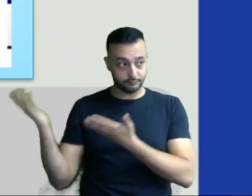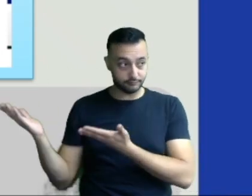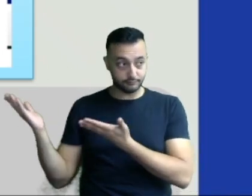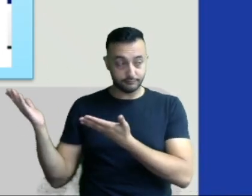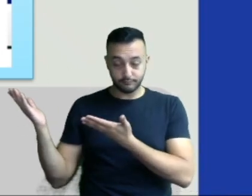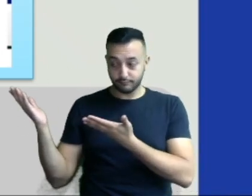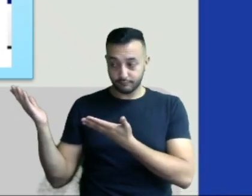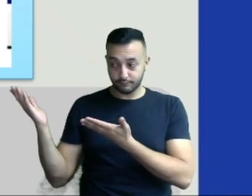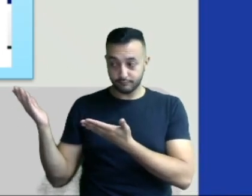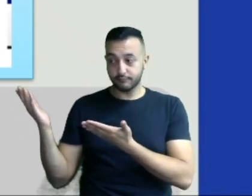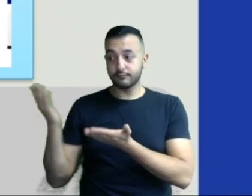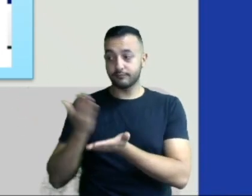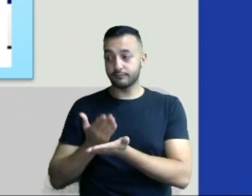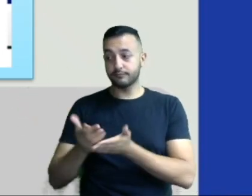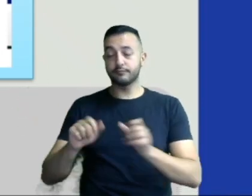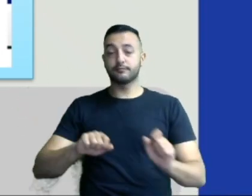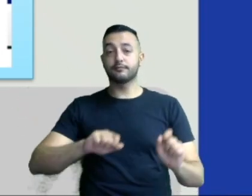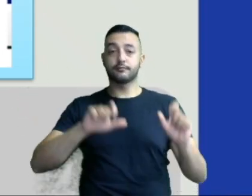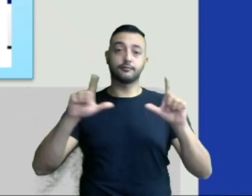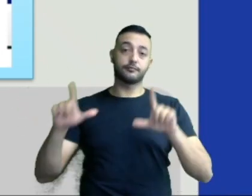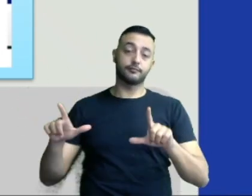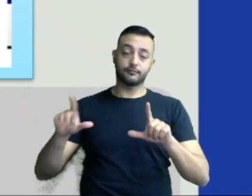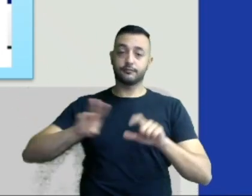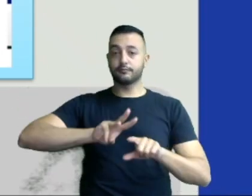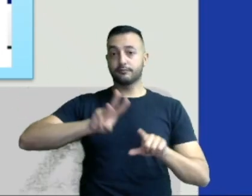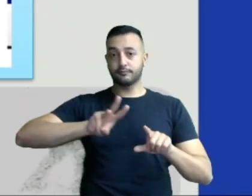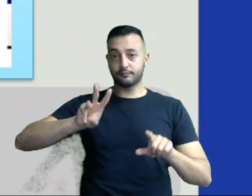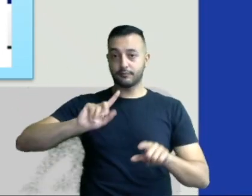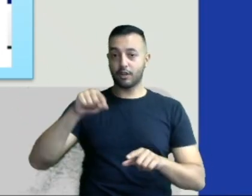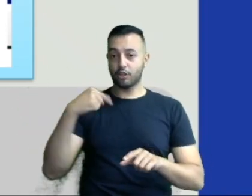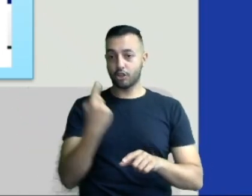nessa página inicial, lá do blog